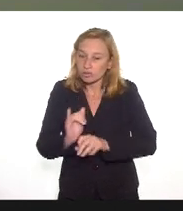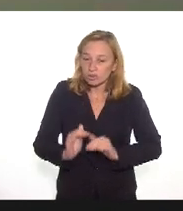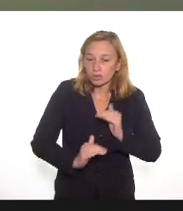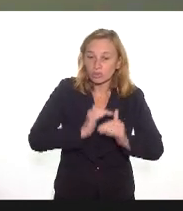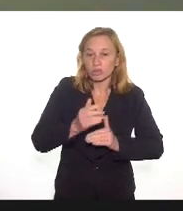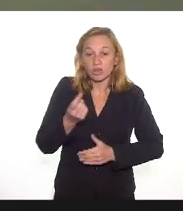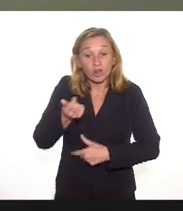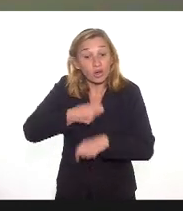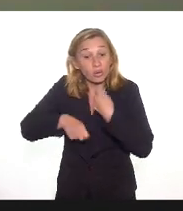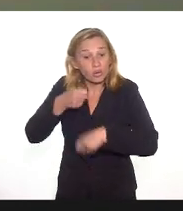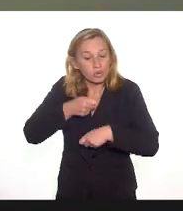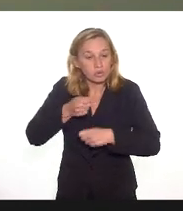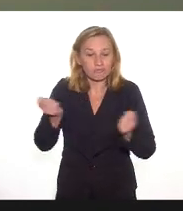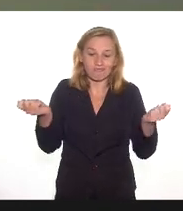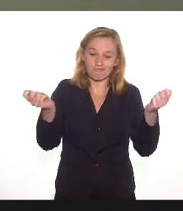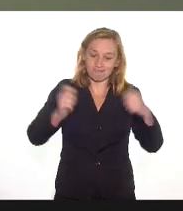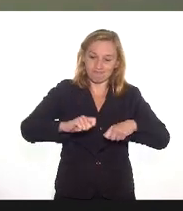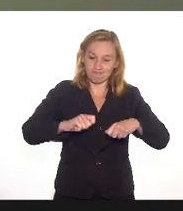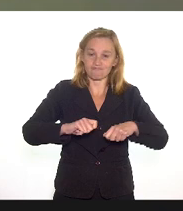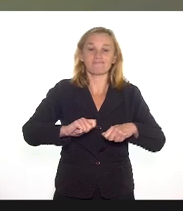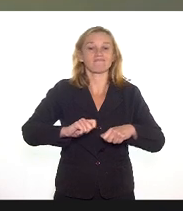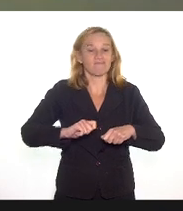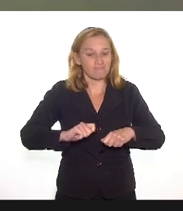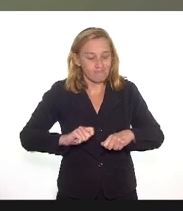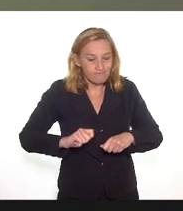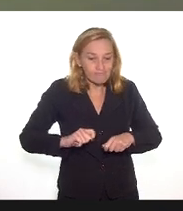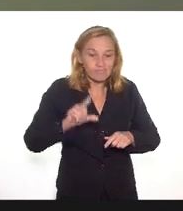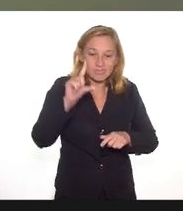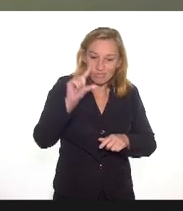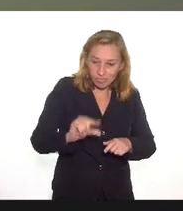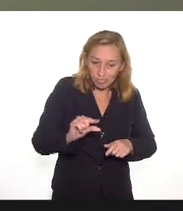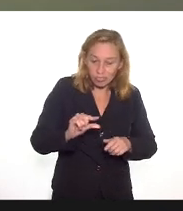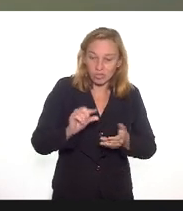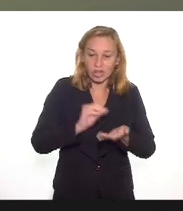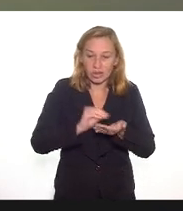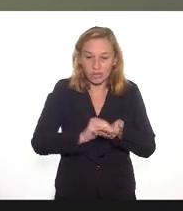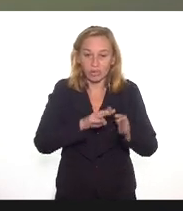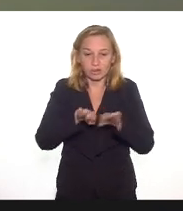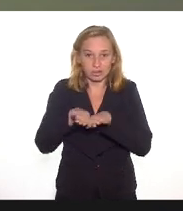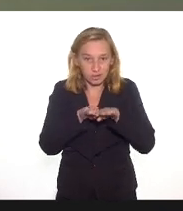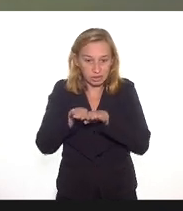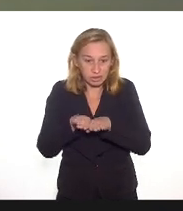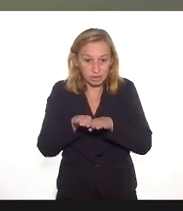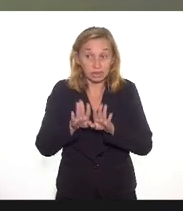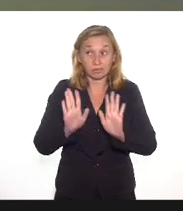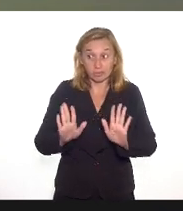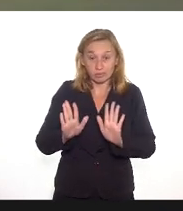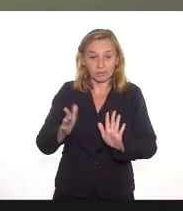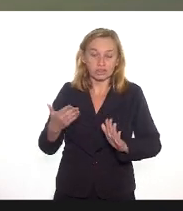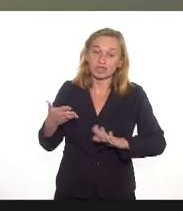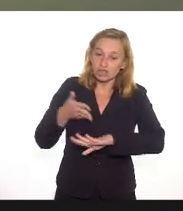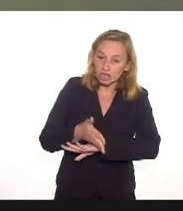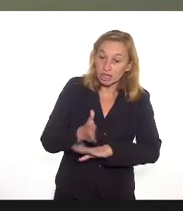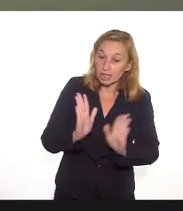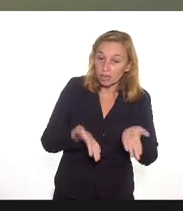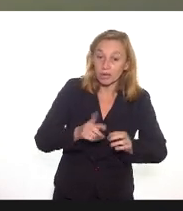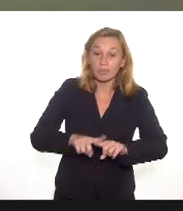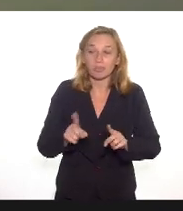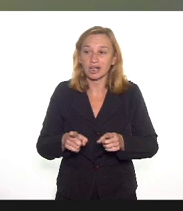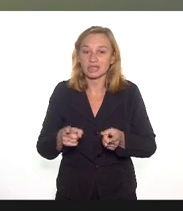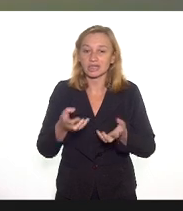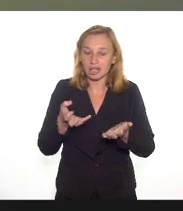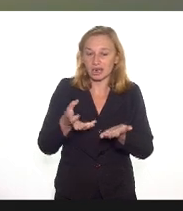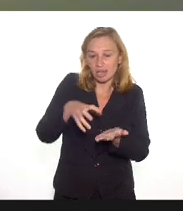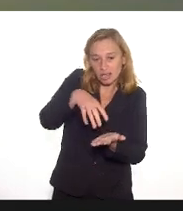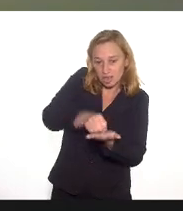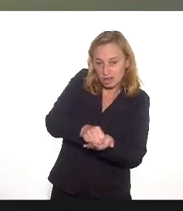desenvolvimento econômico que seja capaz de reduzir as desigualdades sociais. Embora o senhor tenha chegado agora, quero